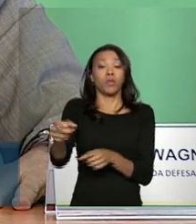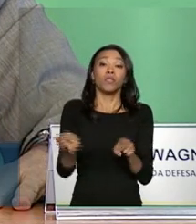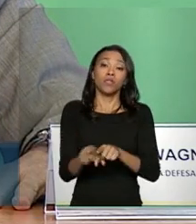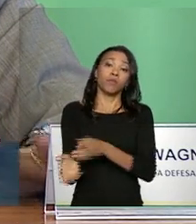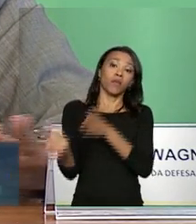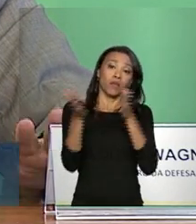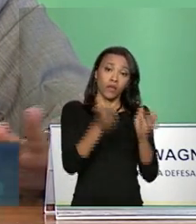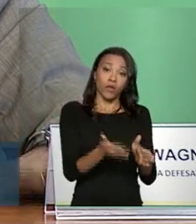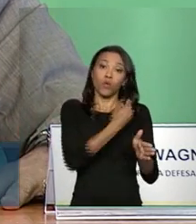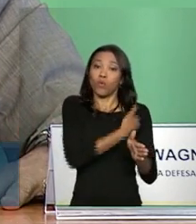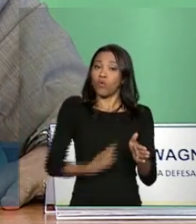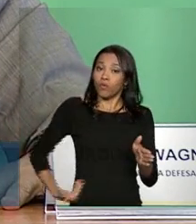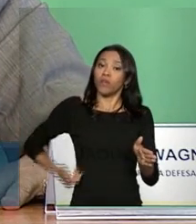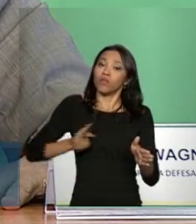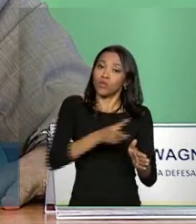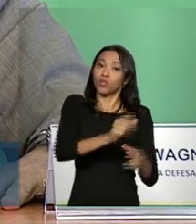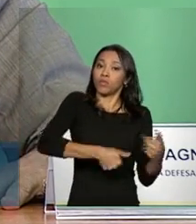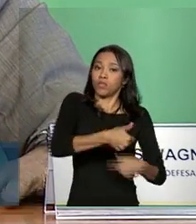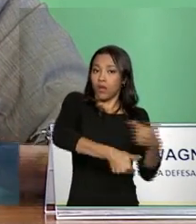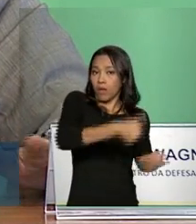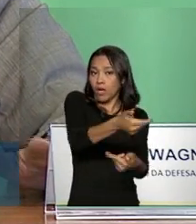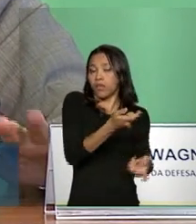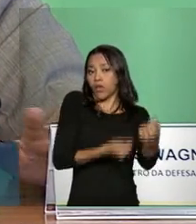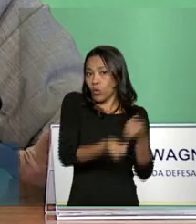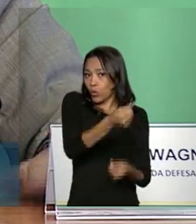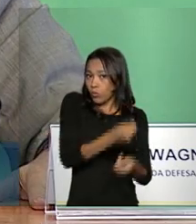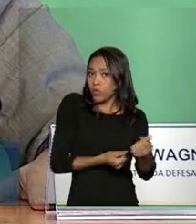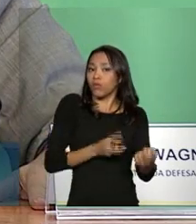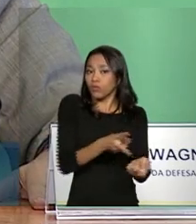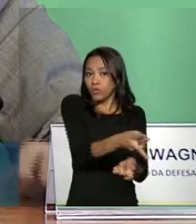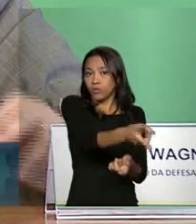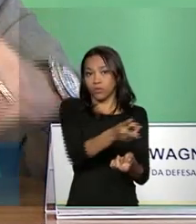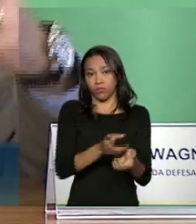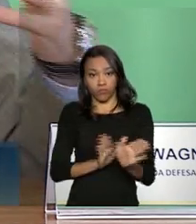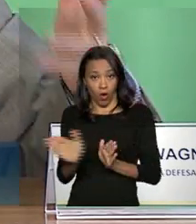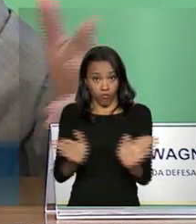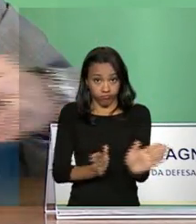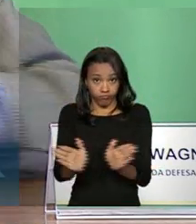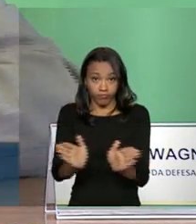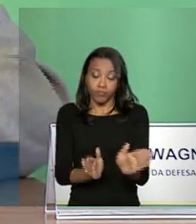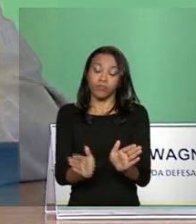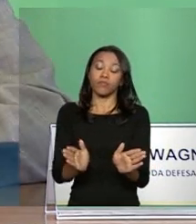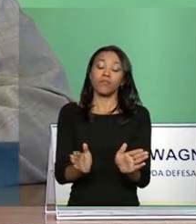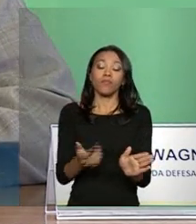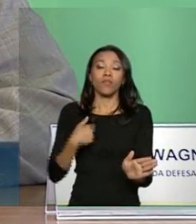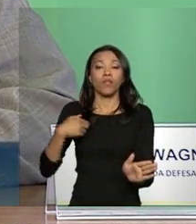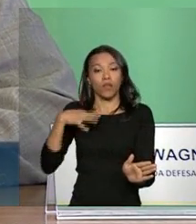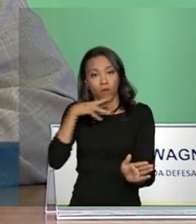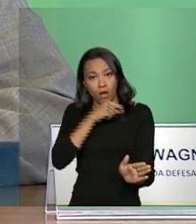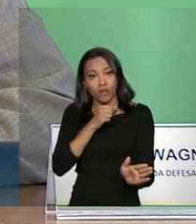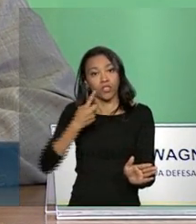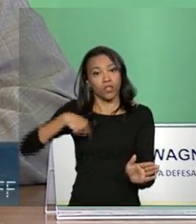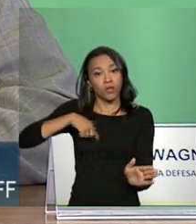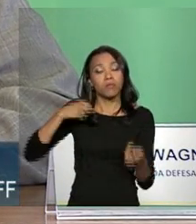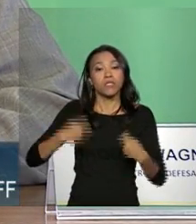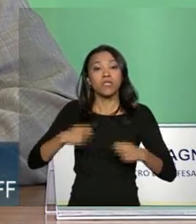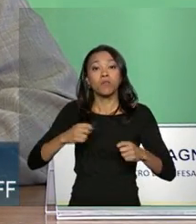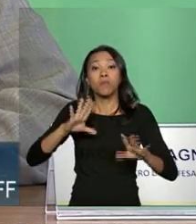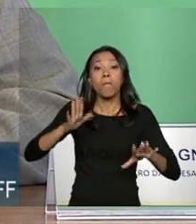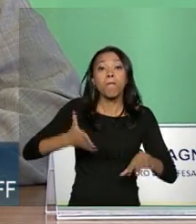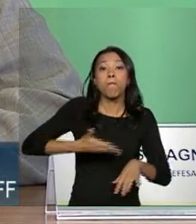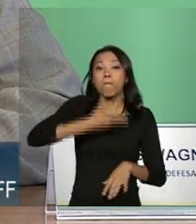empresas funcionando e com a economia funcionando. Eu acho que o ambiente é que a gente tem que tentar melhorar para